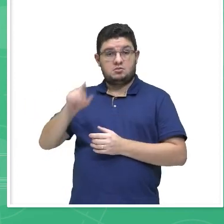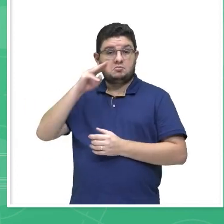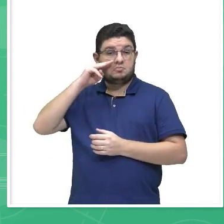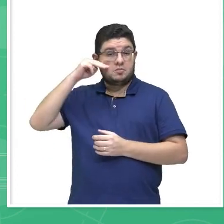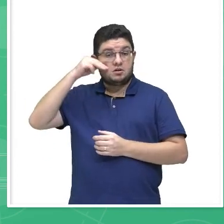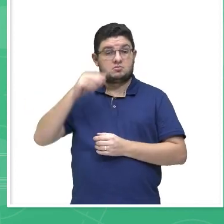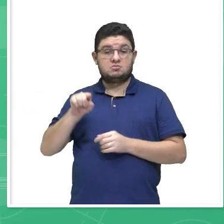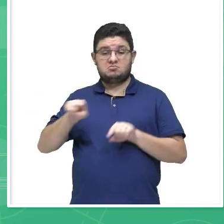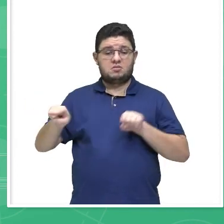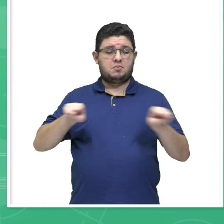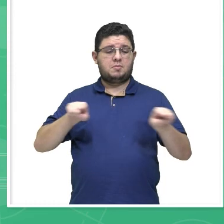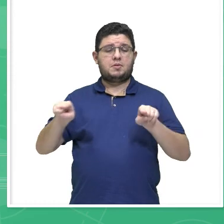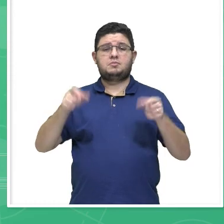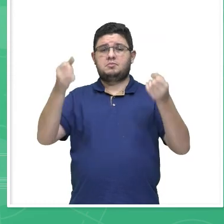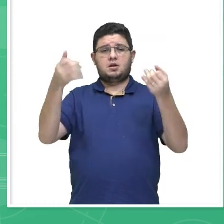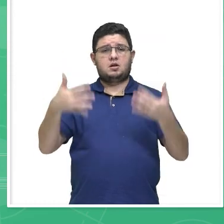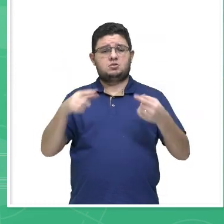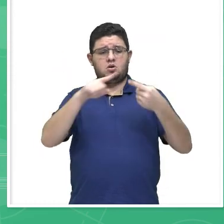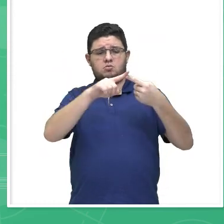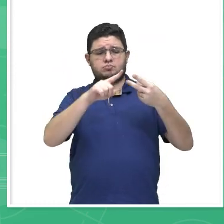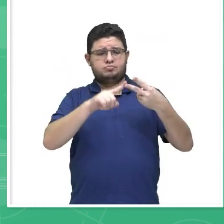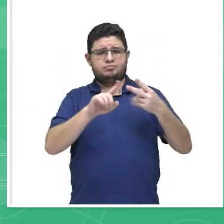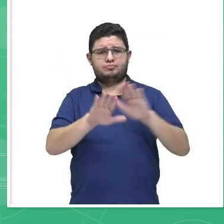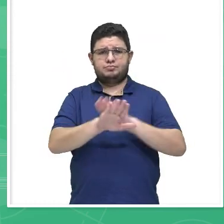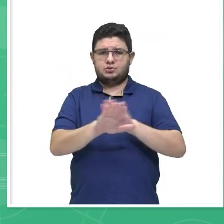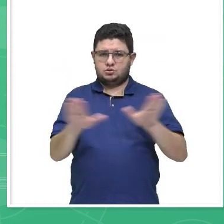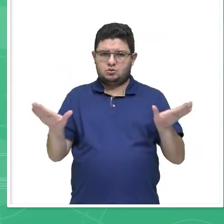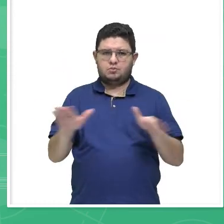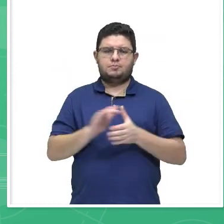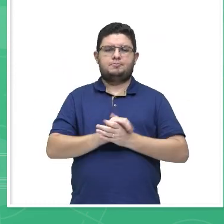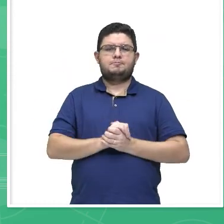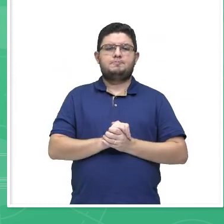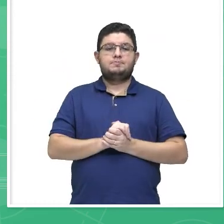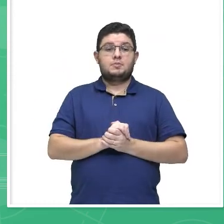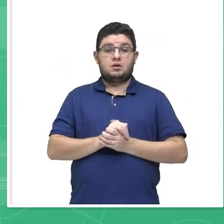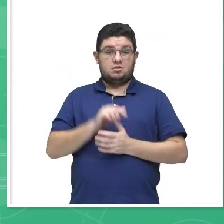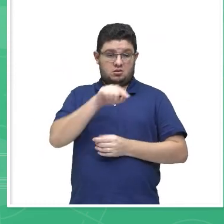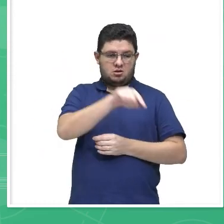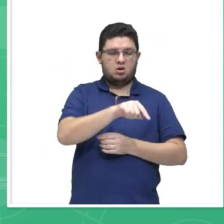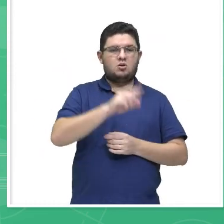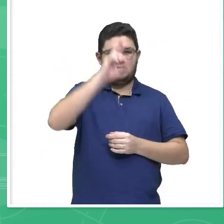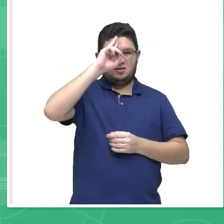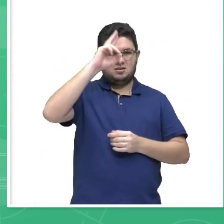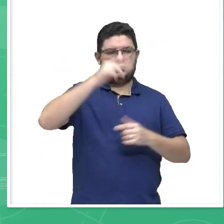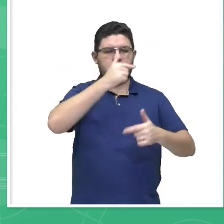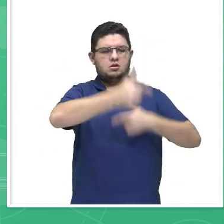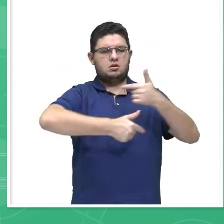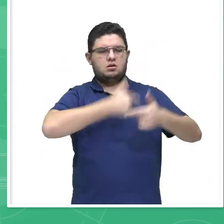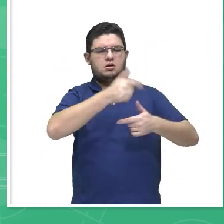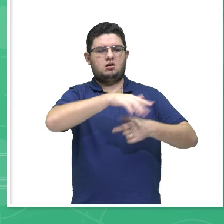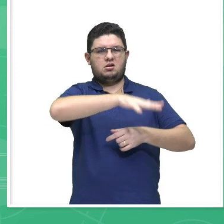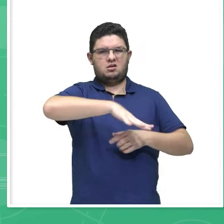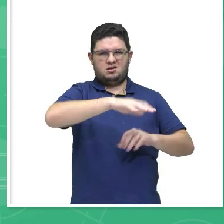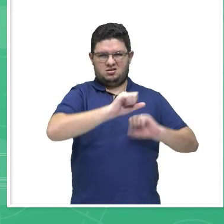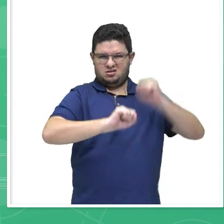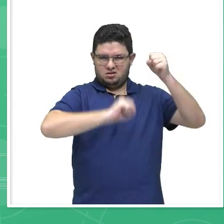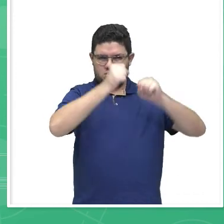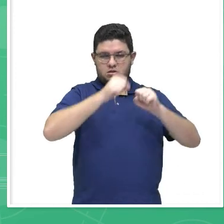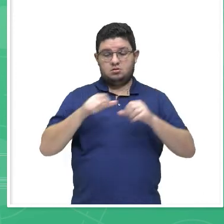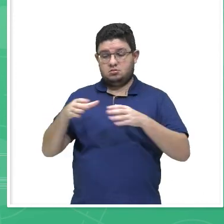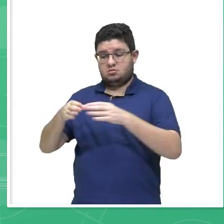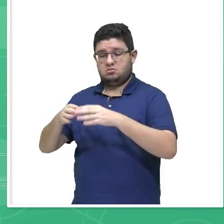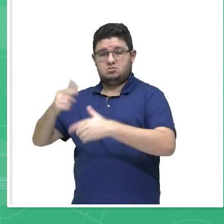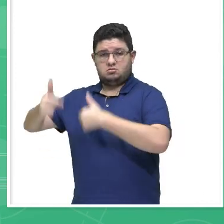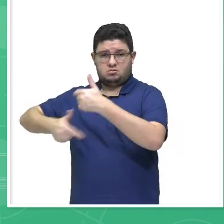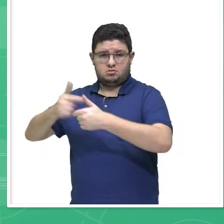duas classes, burguesia e proletariado, dono dos meios de produção e trabalhadores. Muito bem para todos